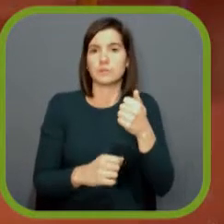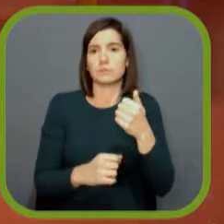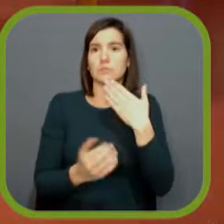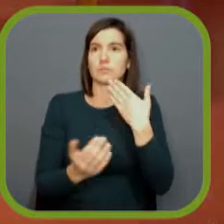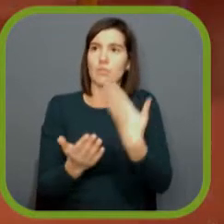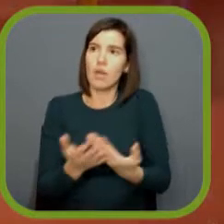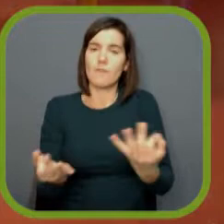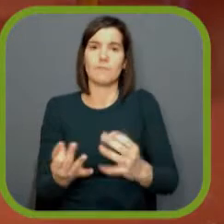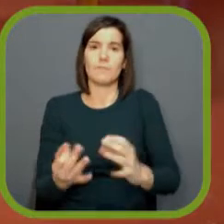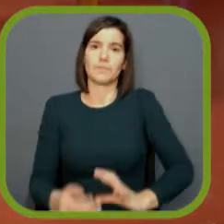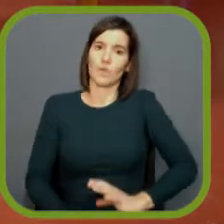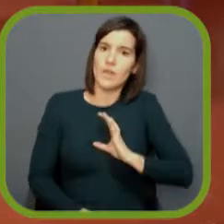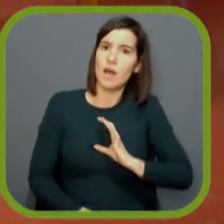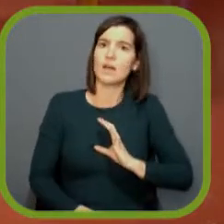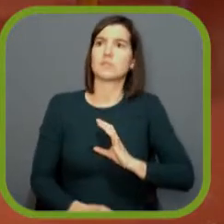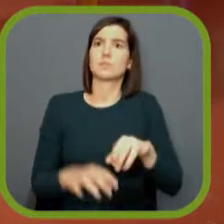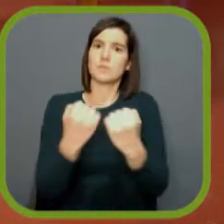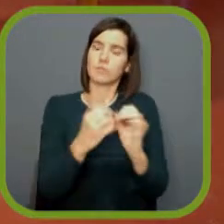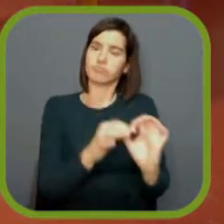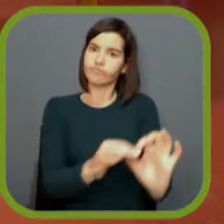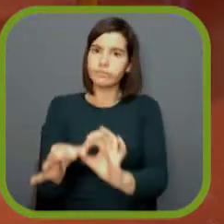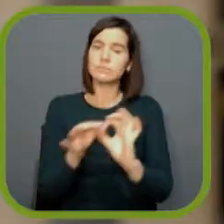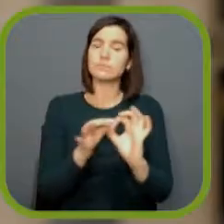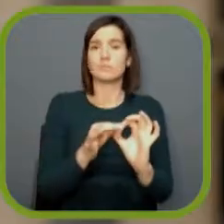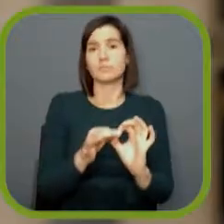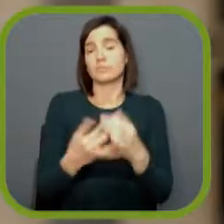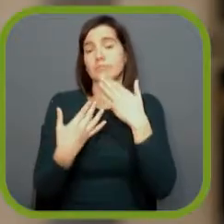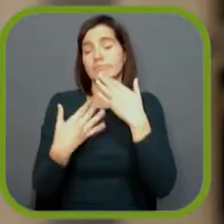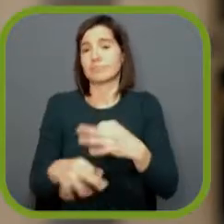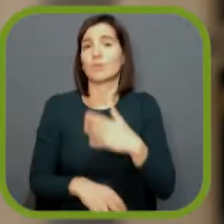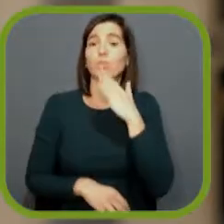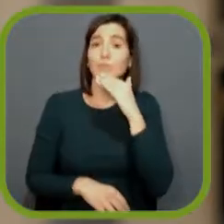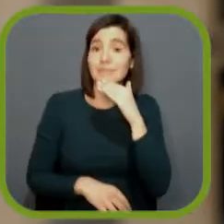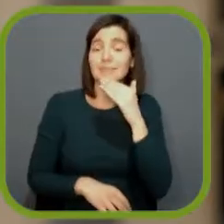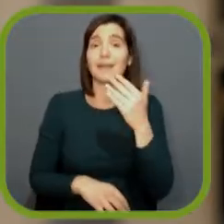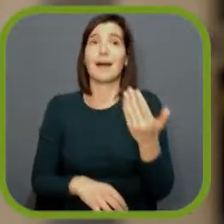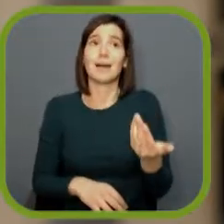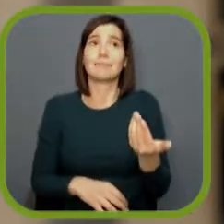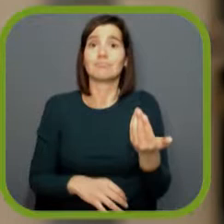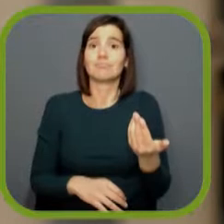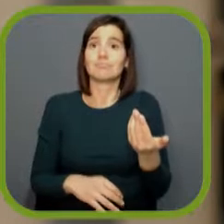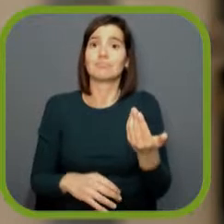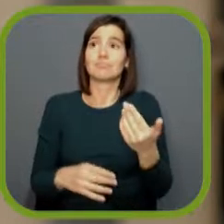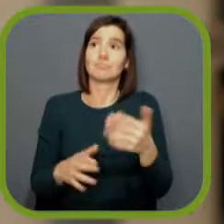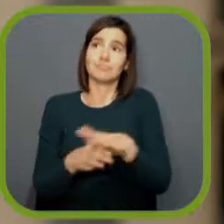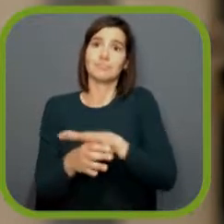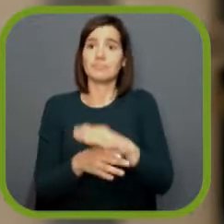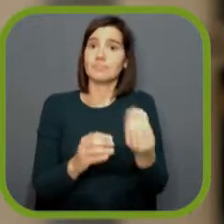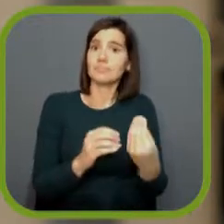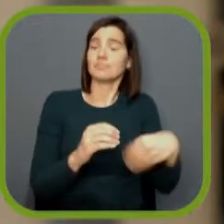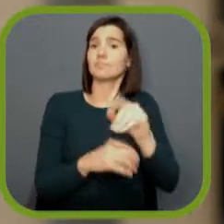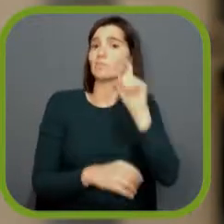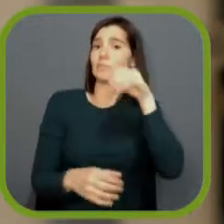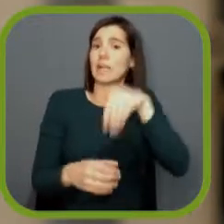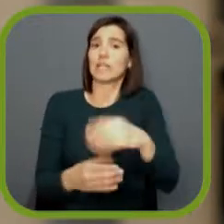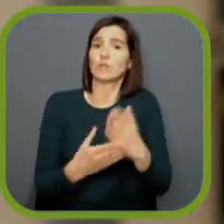para o processo de confiança e de coesão social, naturalmente que a polícia ultrapassa inclusive essa própria